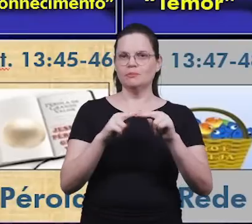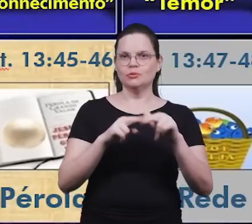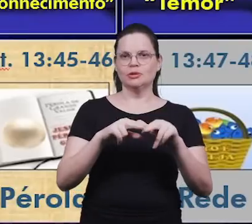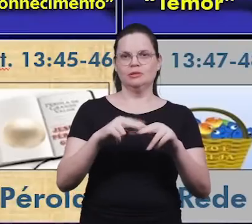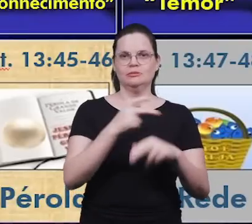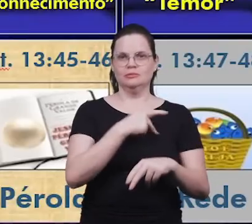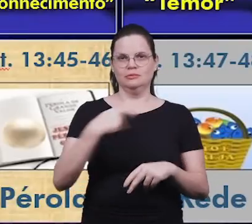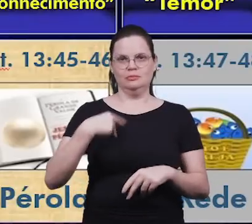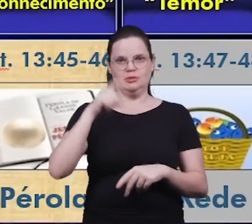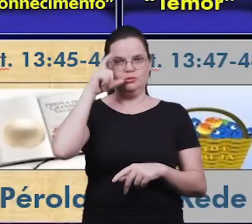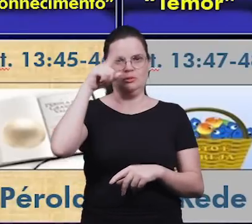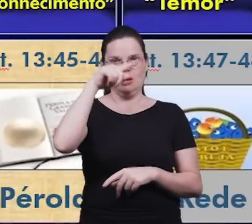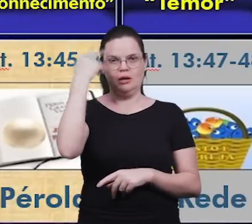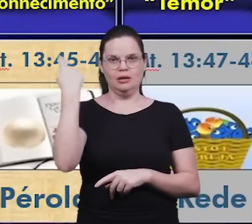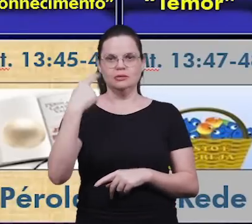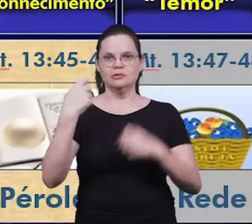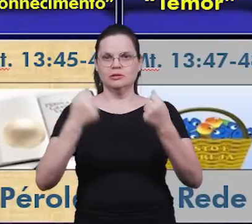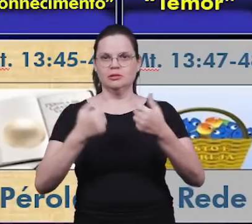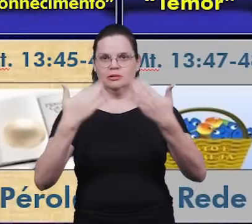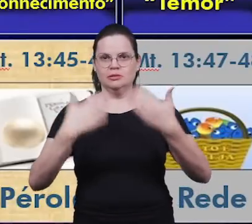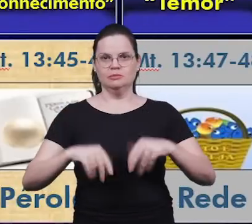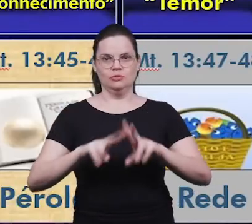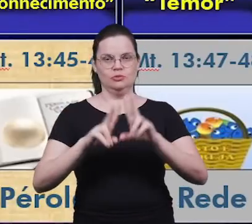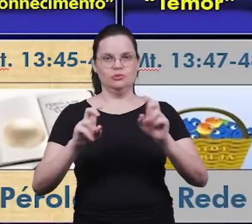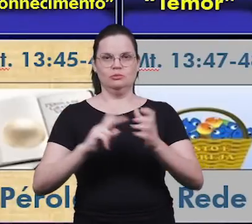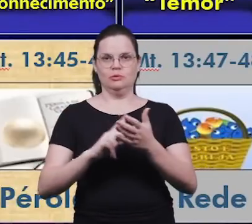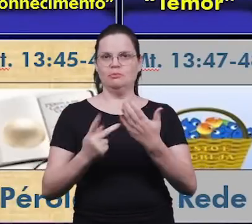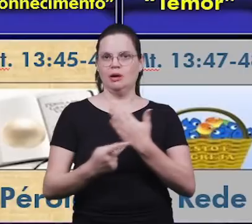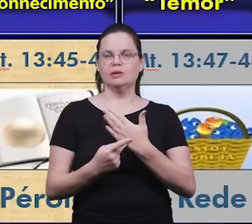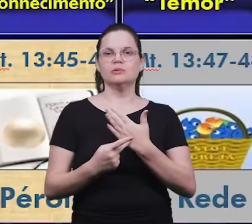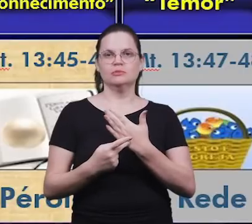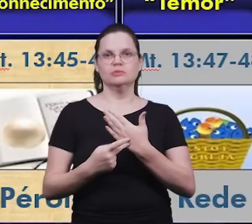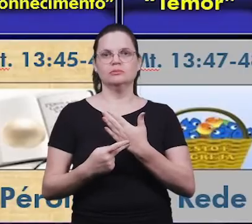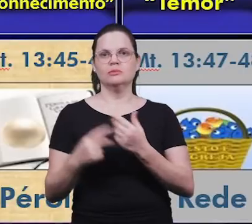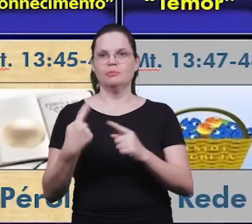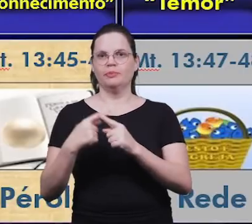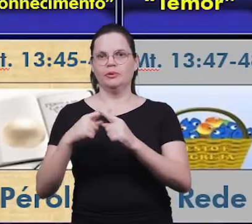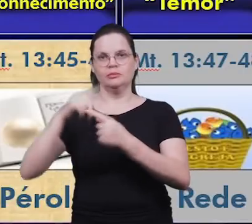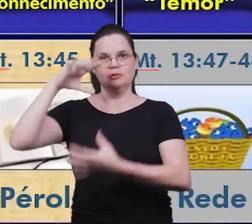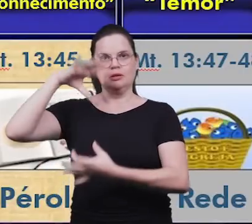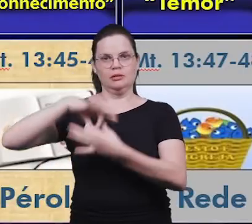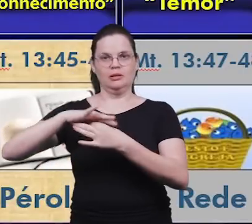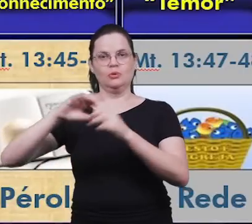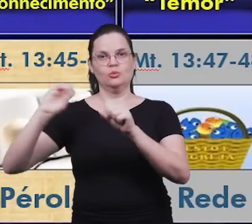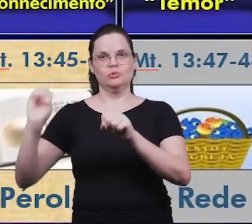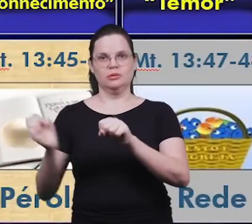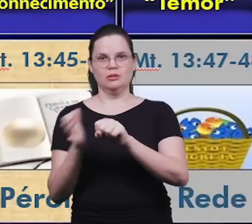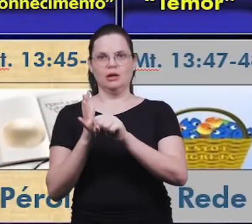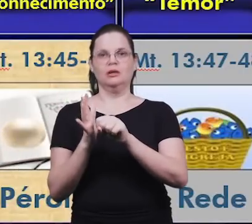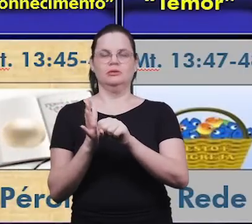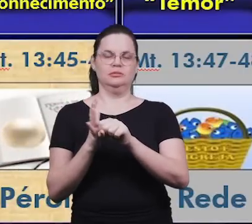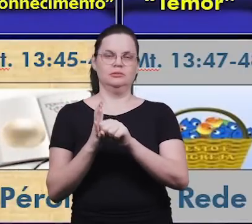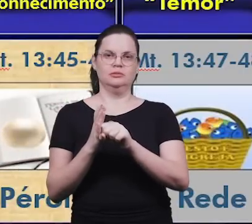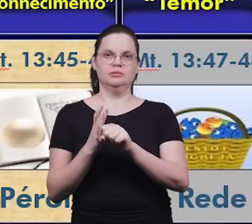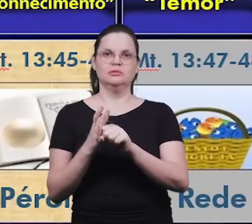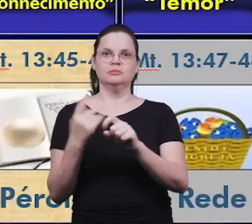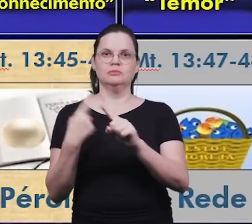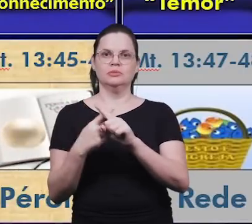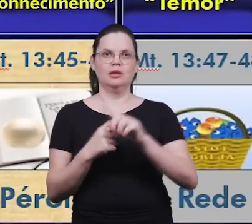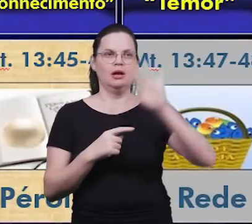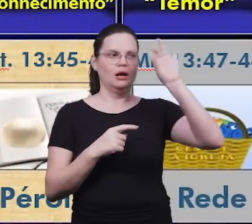a essa parábola enquanto ele falava sobre a igreja de Sardes. Há uma associação direta entre cada uma das